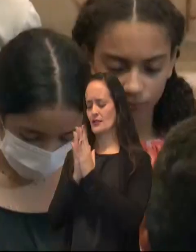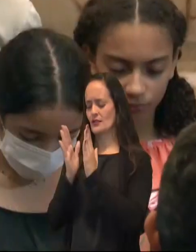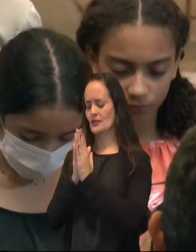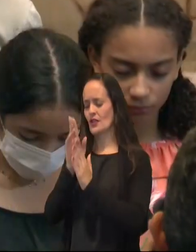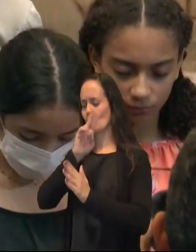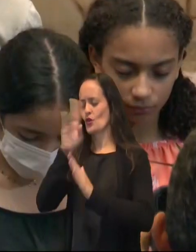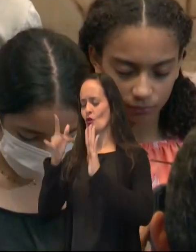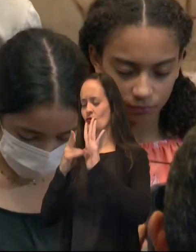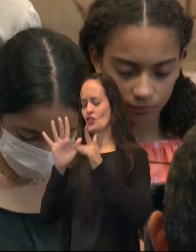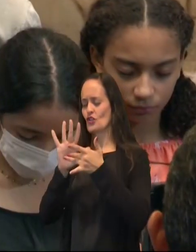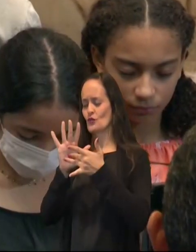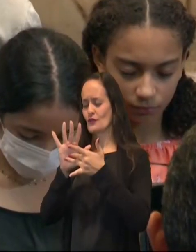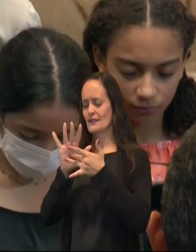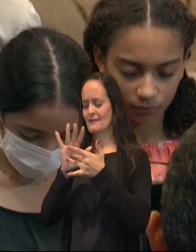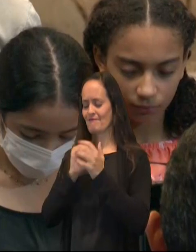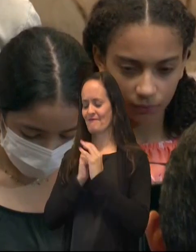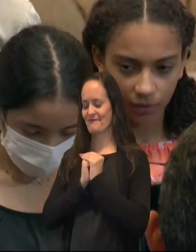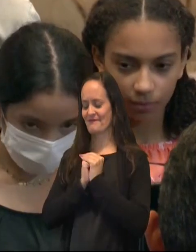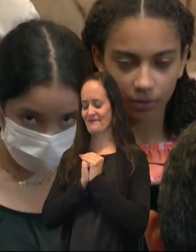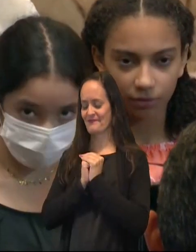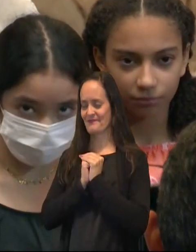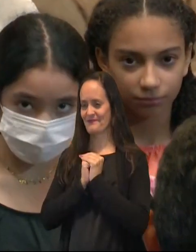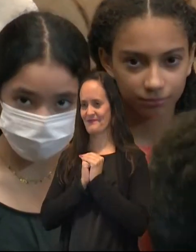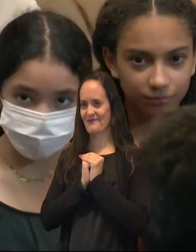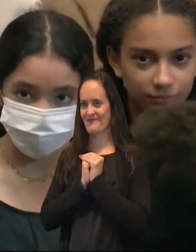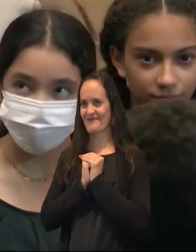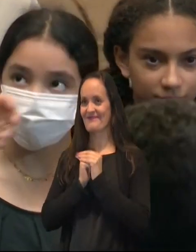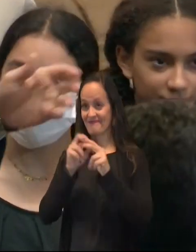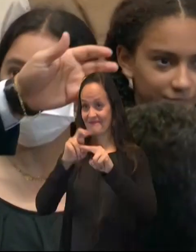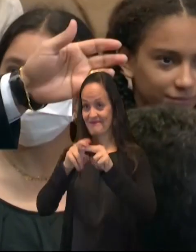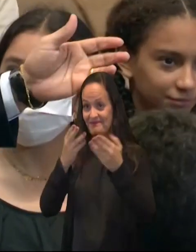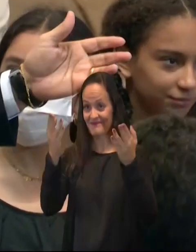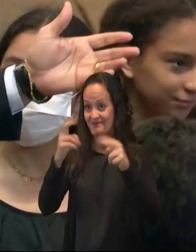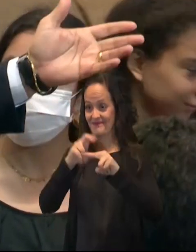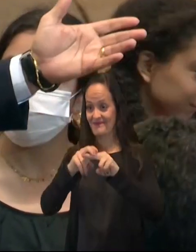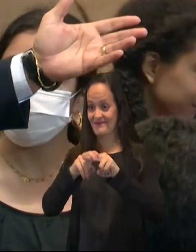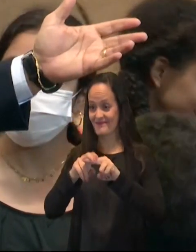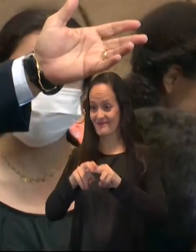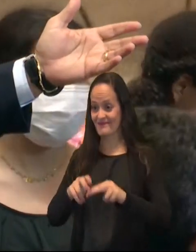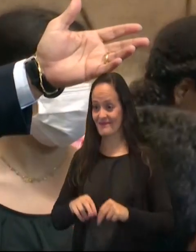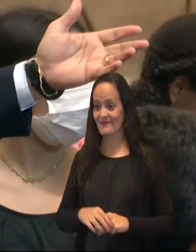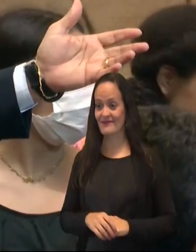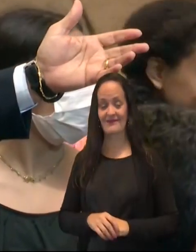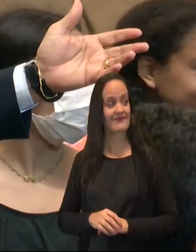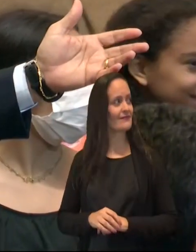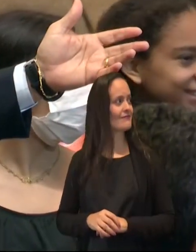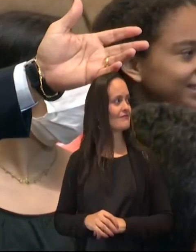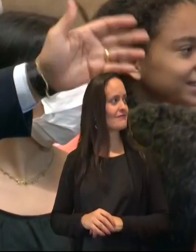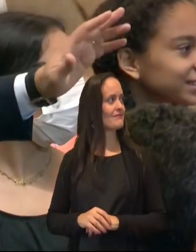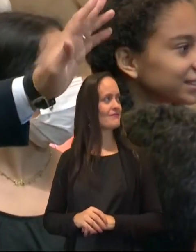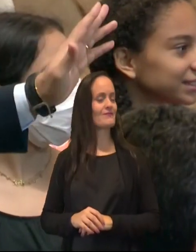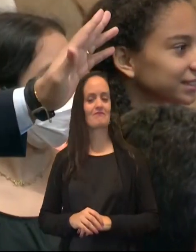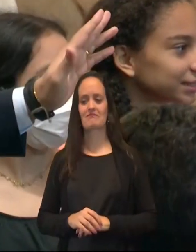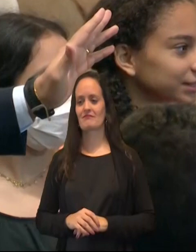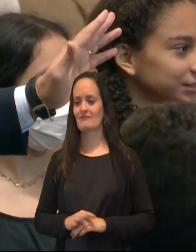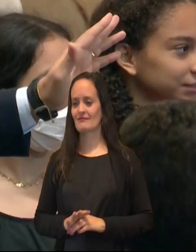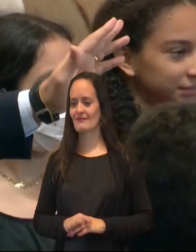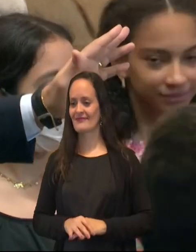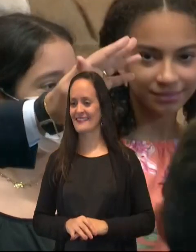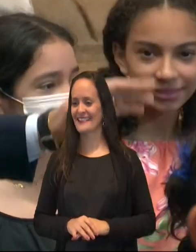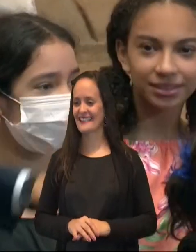nome de Cristo Jesus. Amém, amém. A igreja pode se assentar. Antes, quer falar alguma coisa, Júlia? Não, está tudo